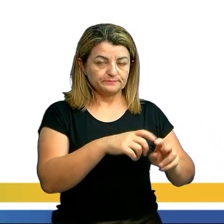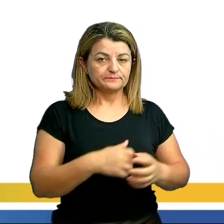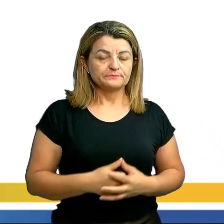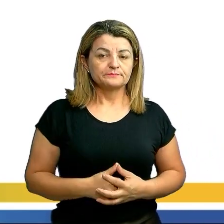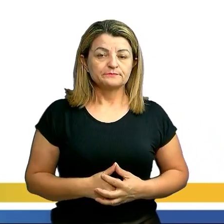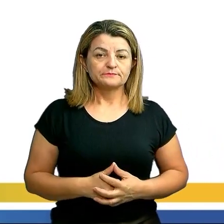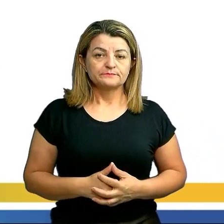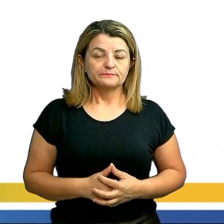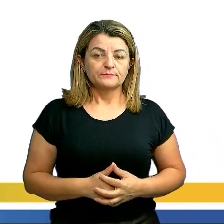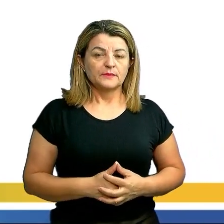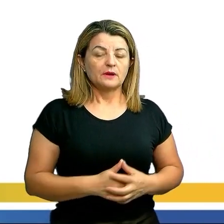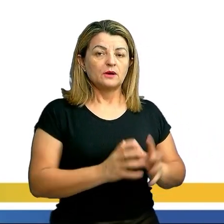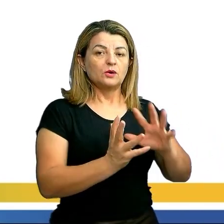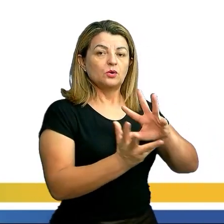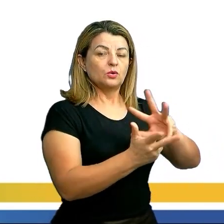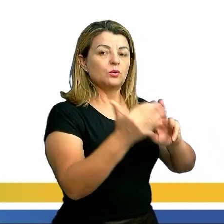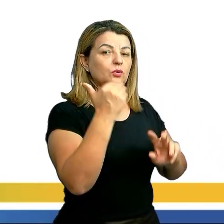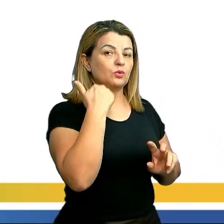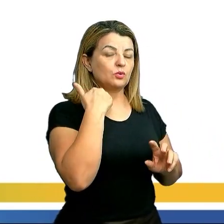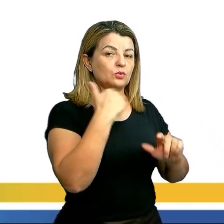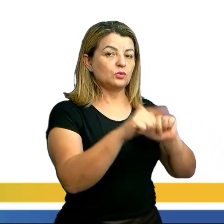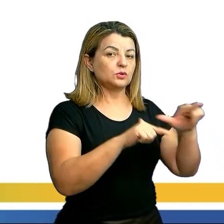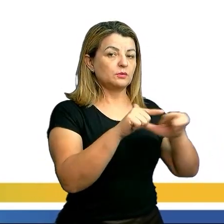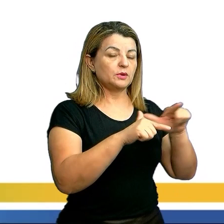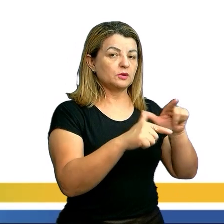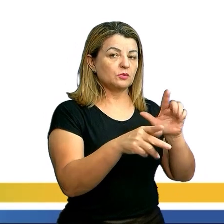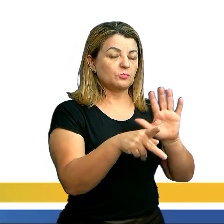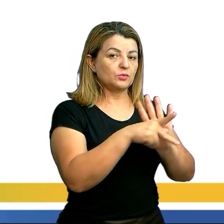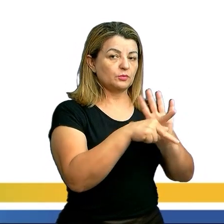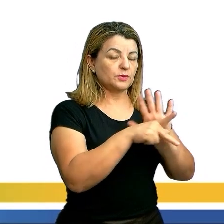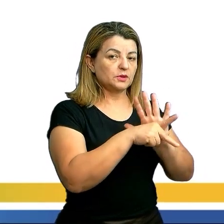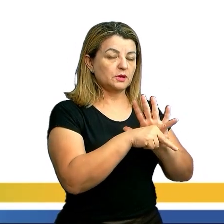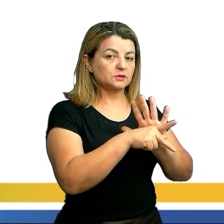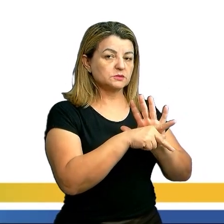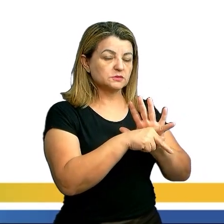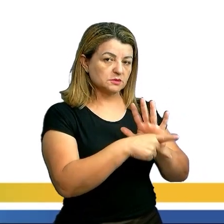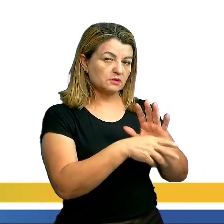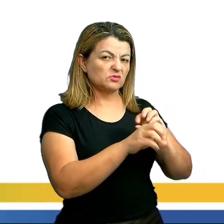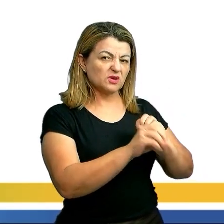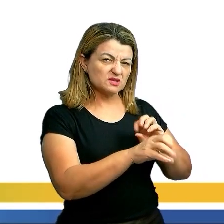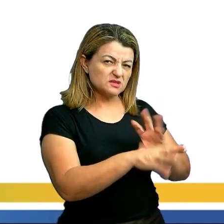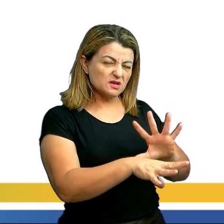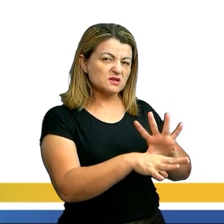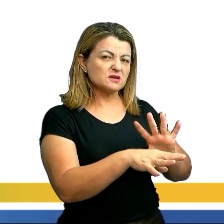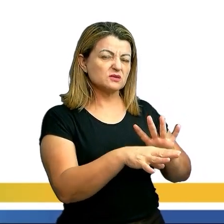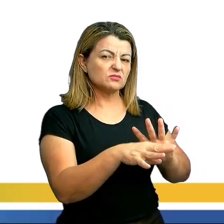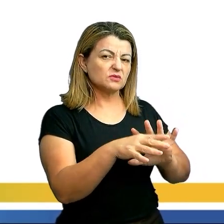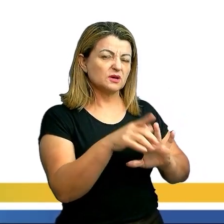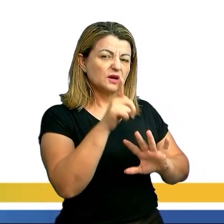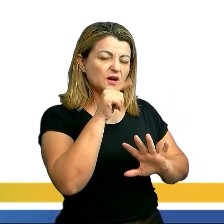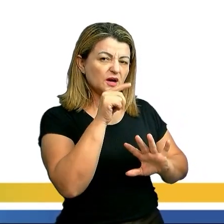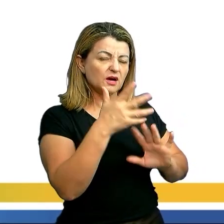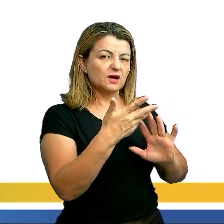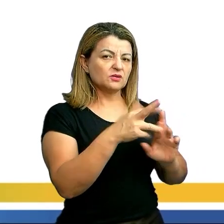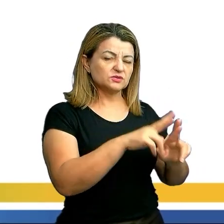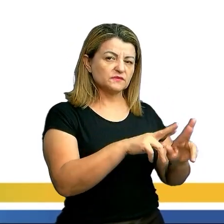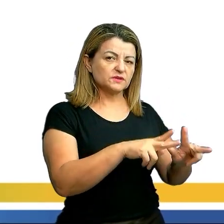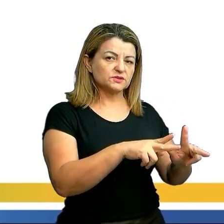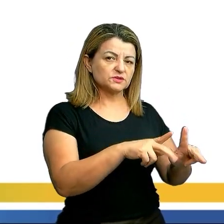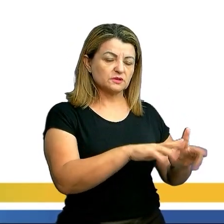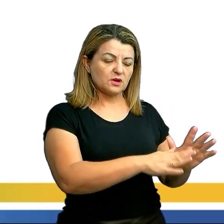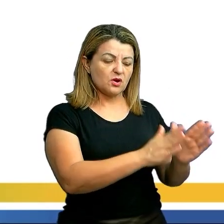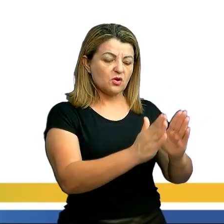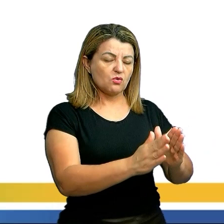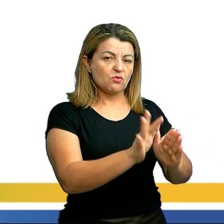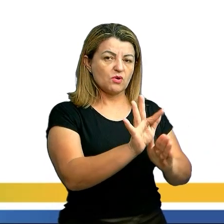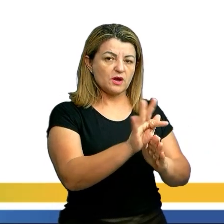organizações. O Banco Mundial trabalha com questões específicas, como eu falei, saneamento, educação, saúde, etc. Já o FMI, ele